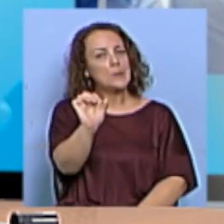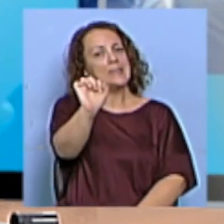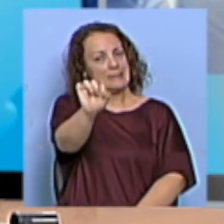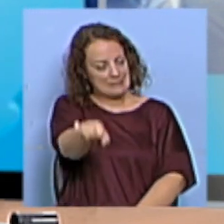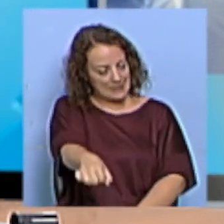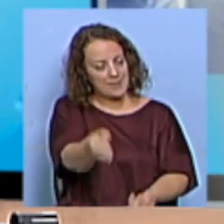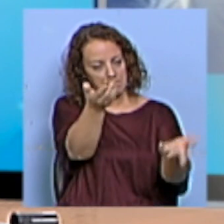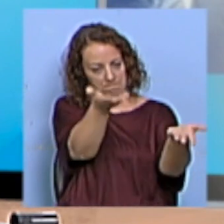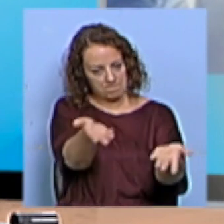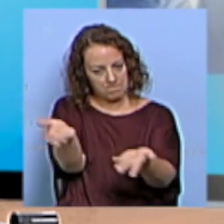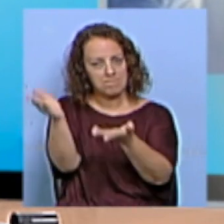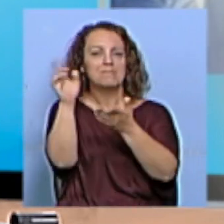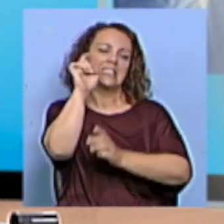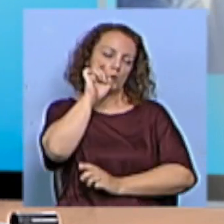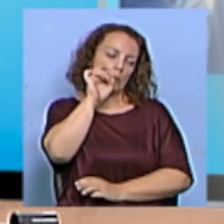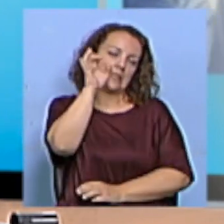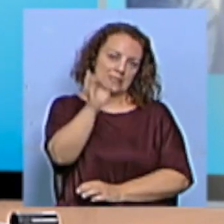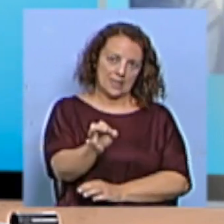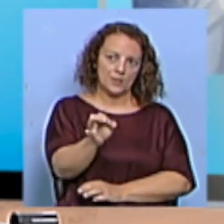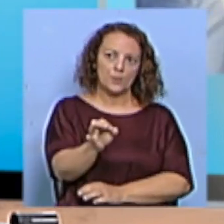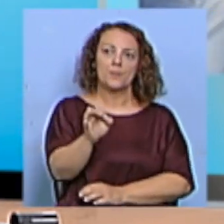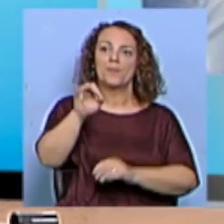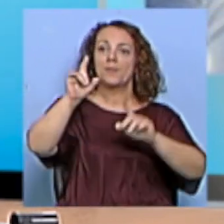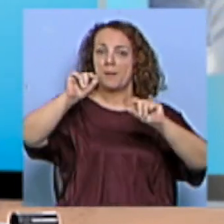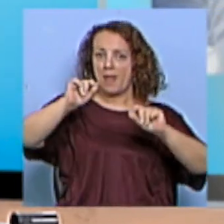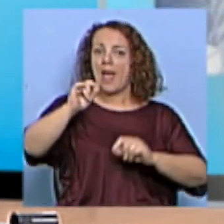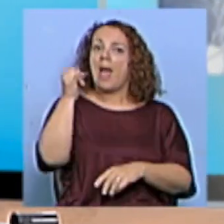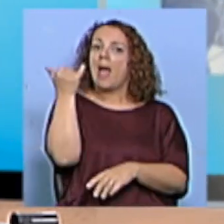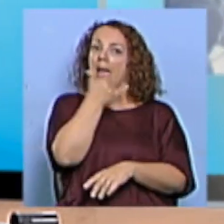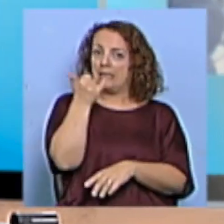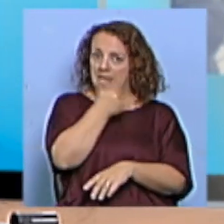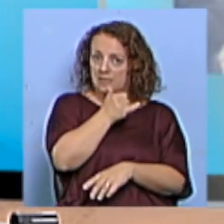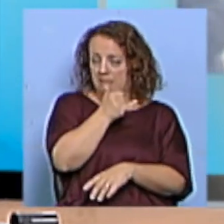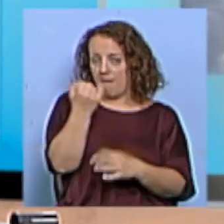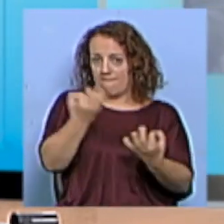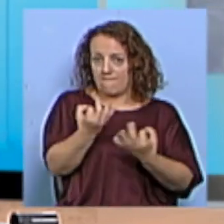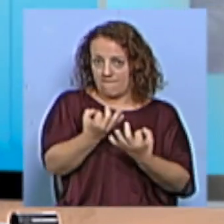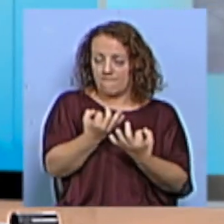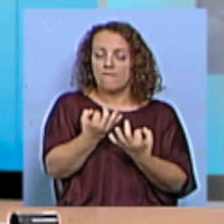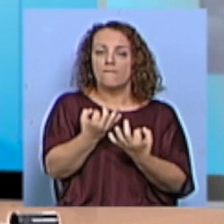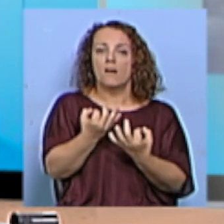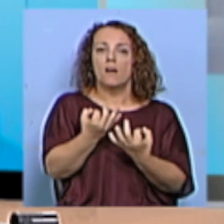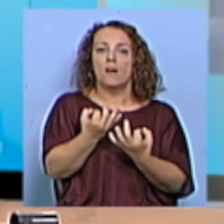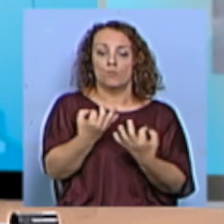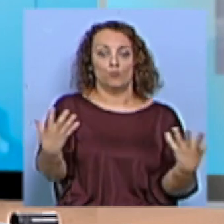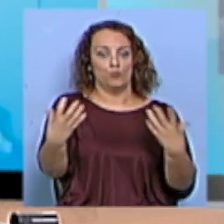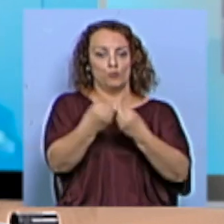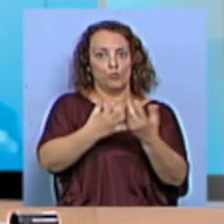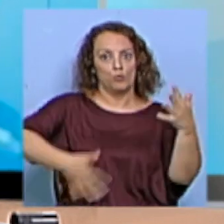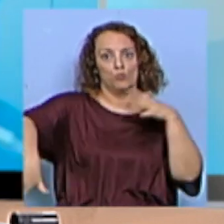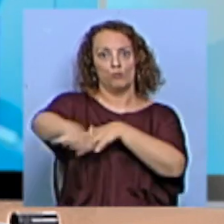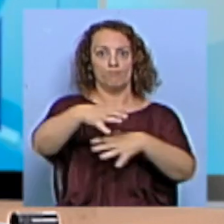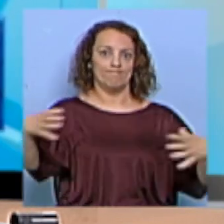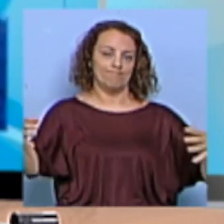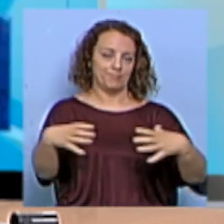e certamente que é seguro. E a grande alegria que se vai ter de celebrar em conjunto e em